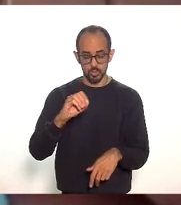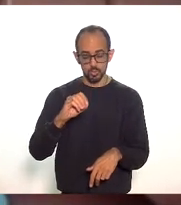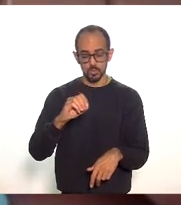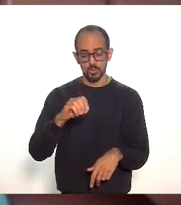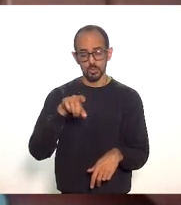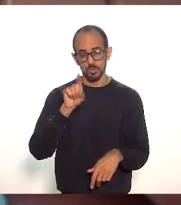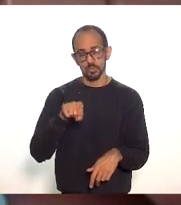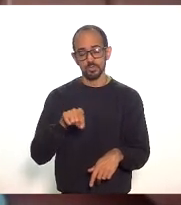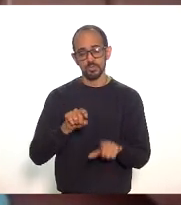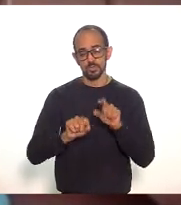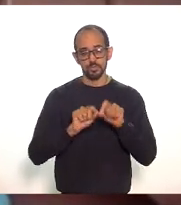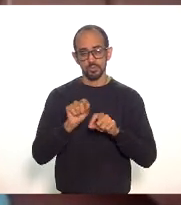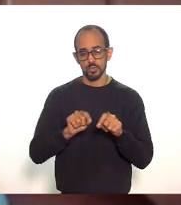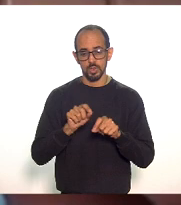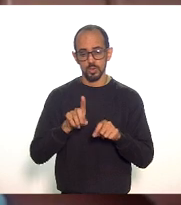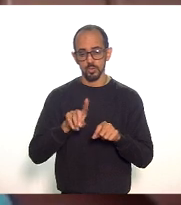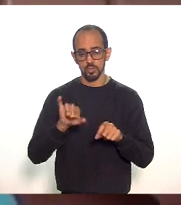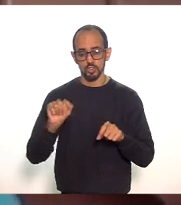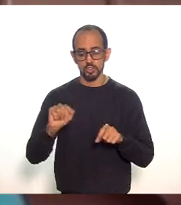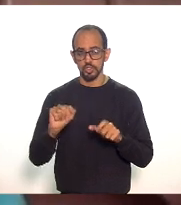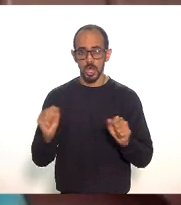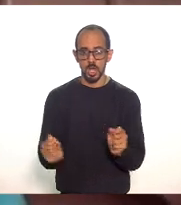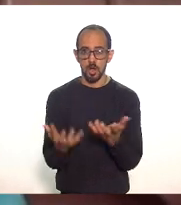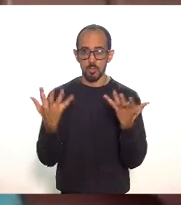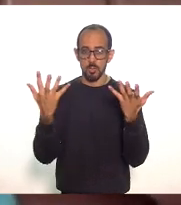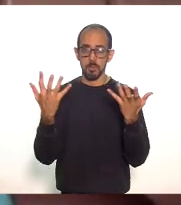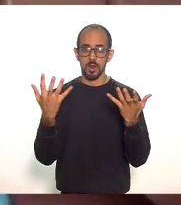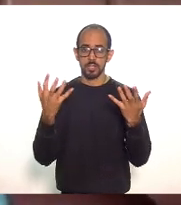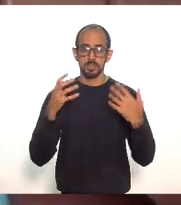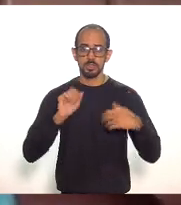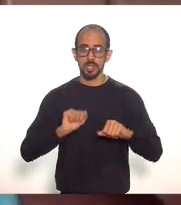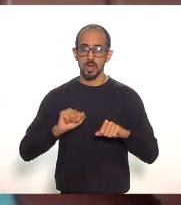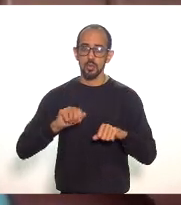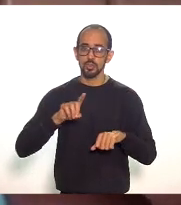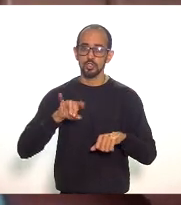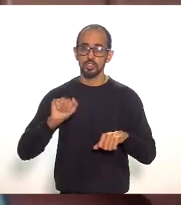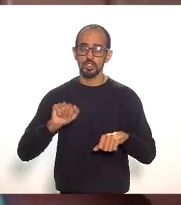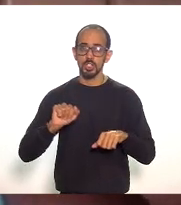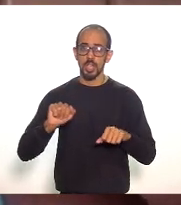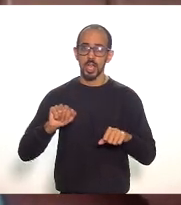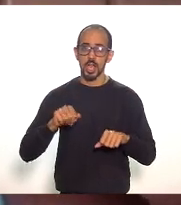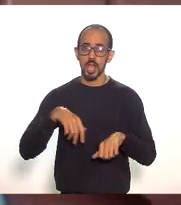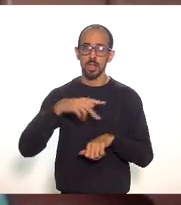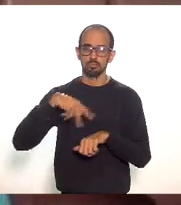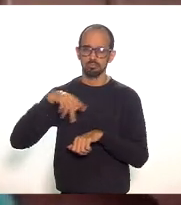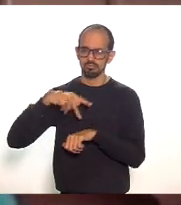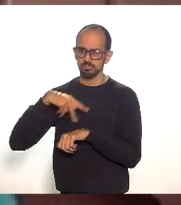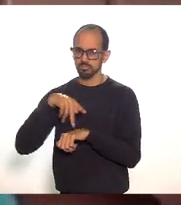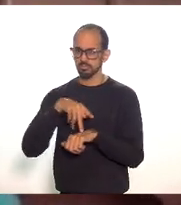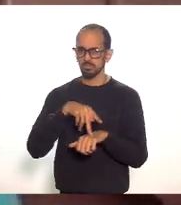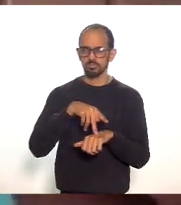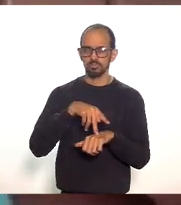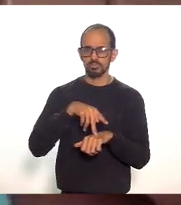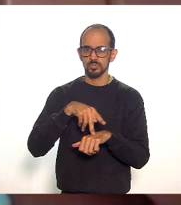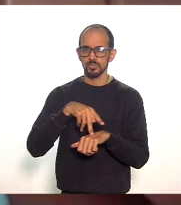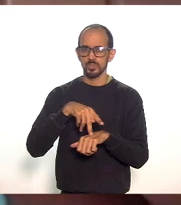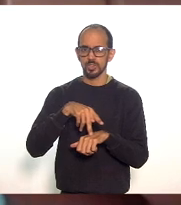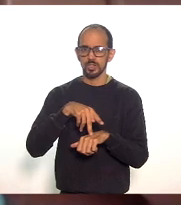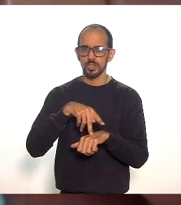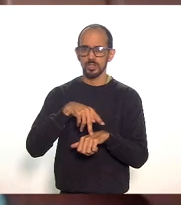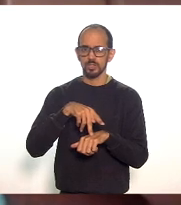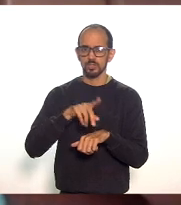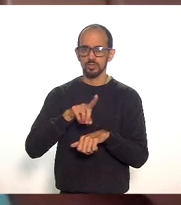né, o dia em que se comemorou, né, o Dia Internacional do Direito à Verdade em relação